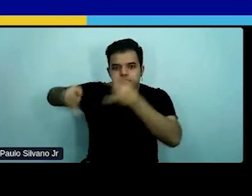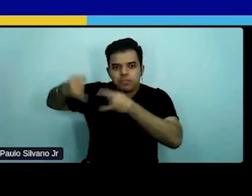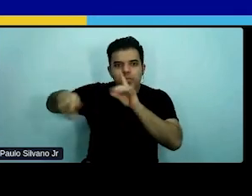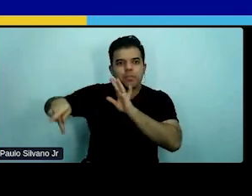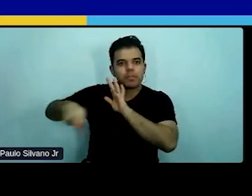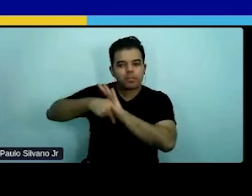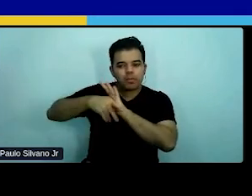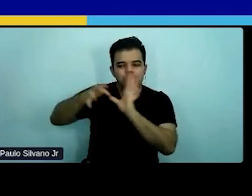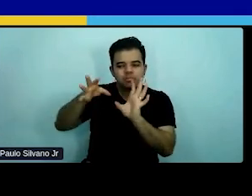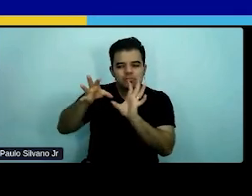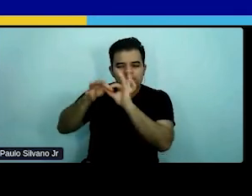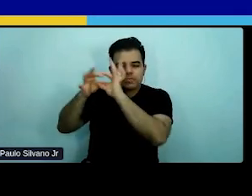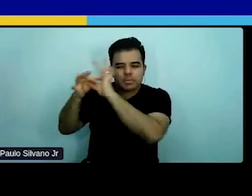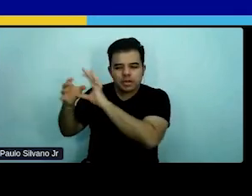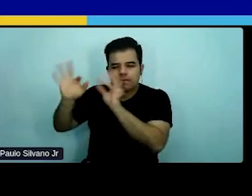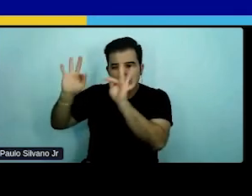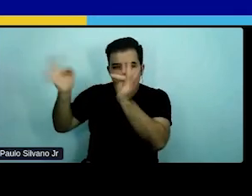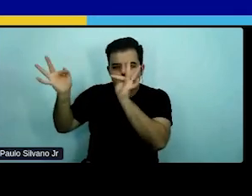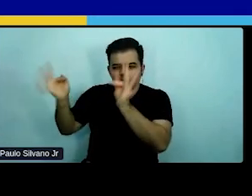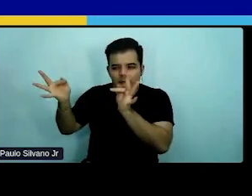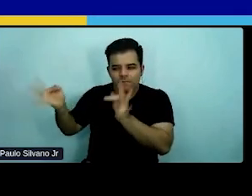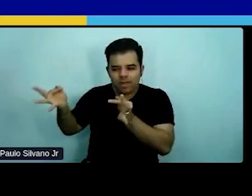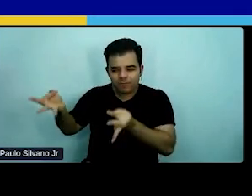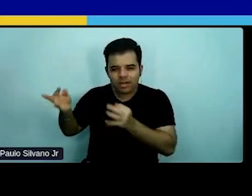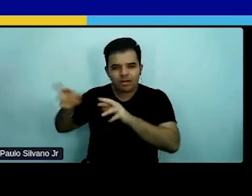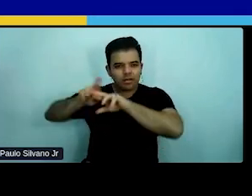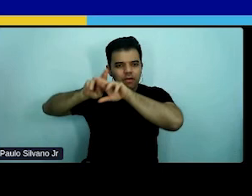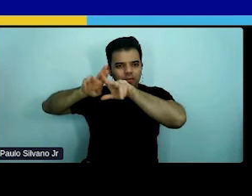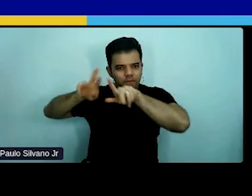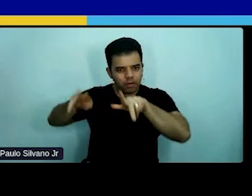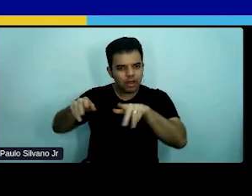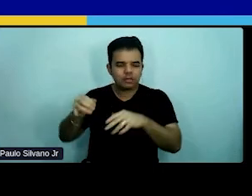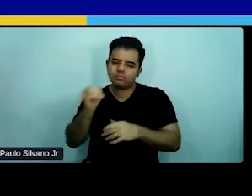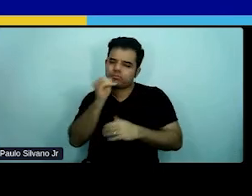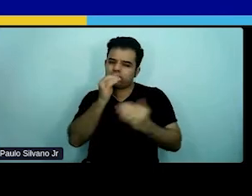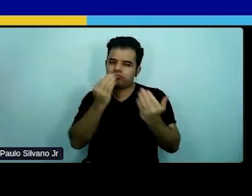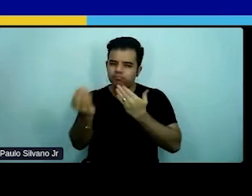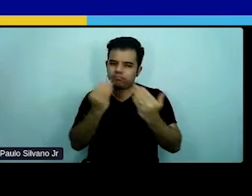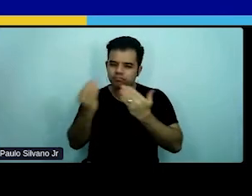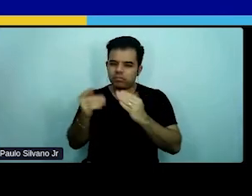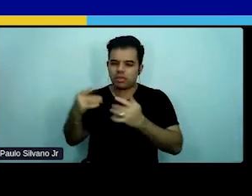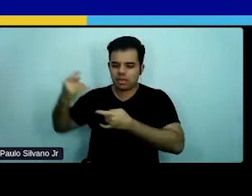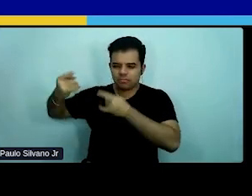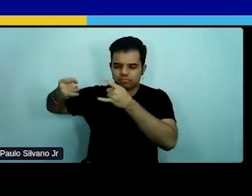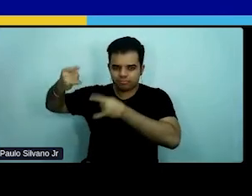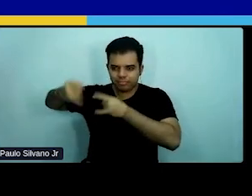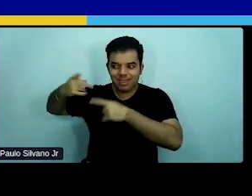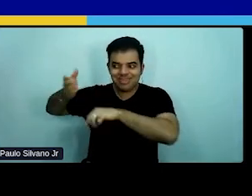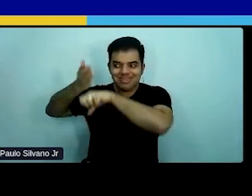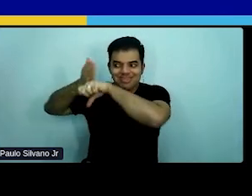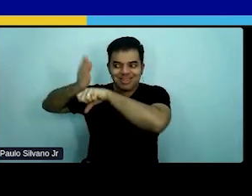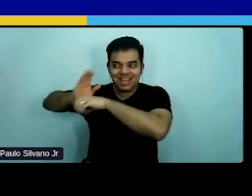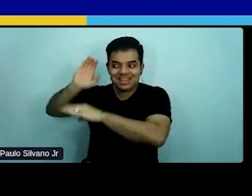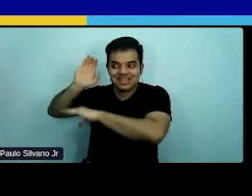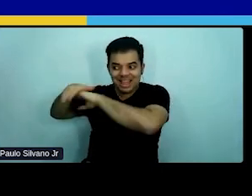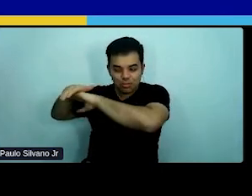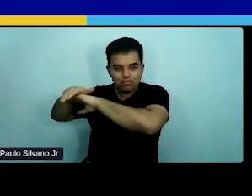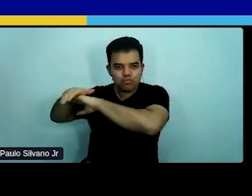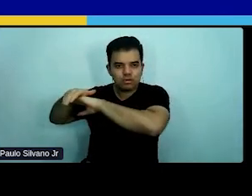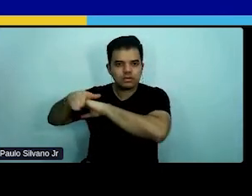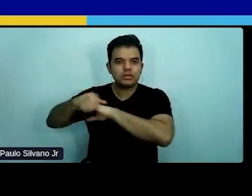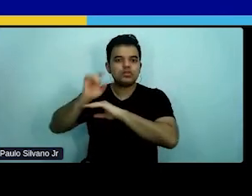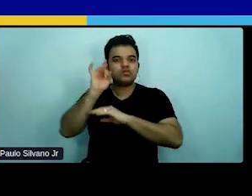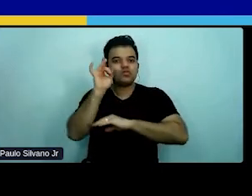de sentenças, onde no conjunto de treinamento dos exemplos que você vai entregar para ela treinar, só possui exemplos de